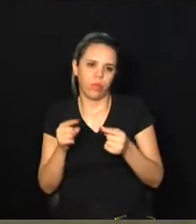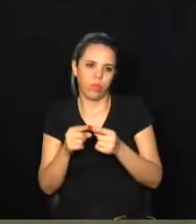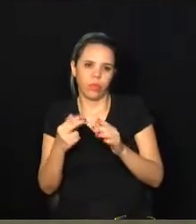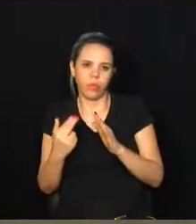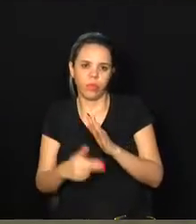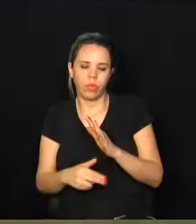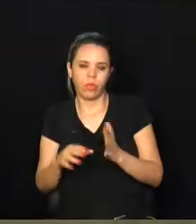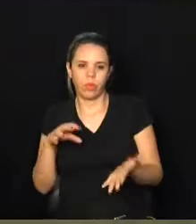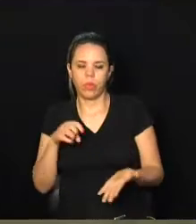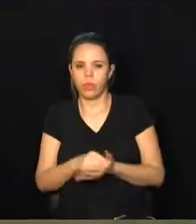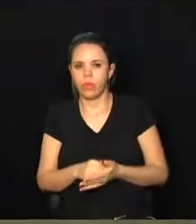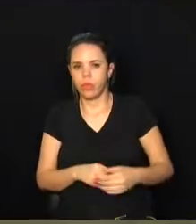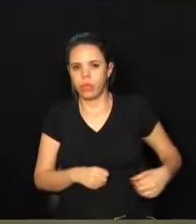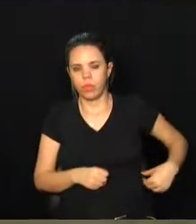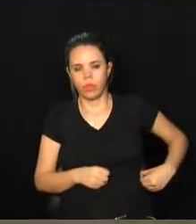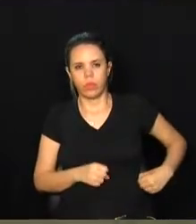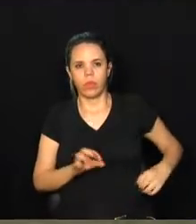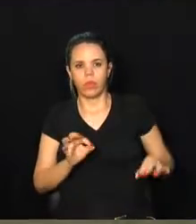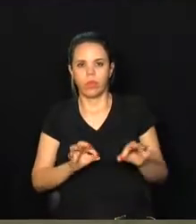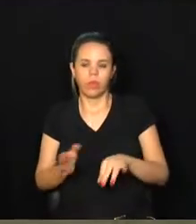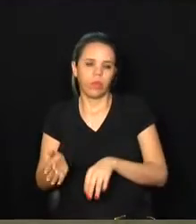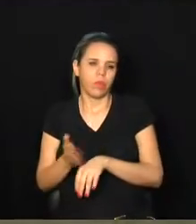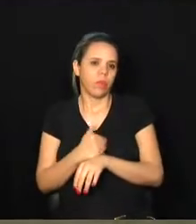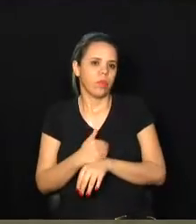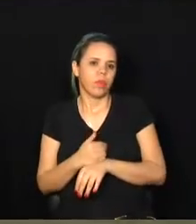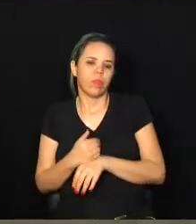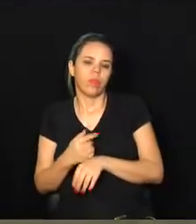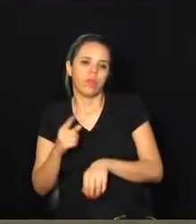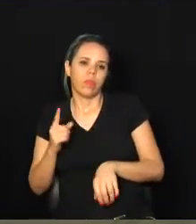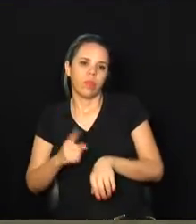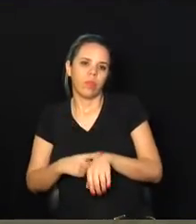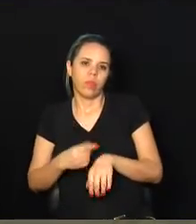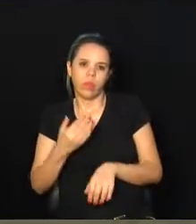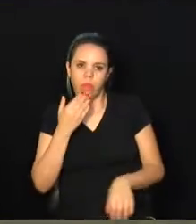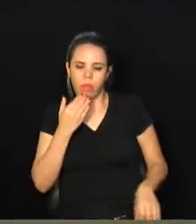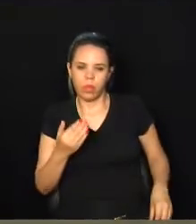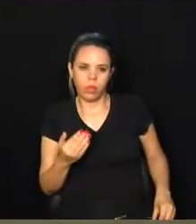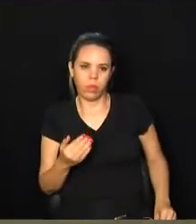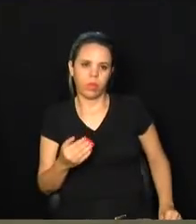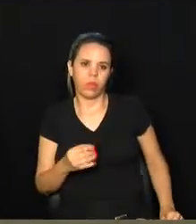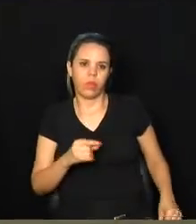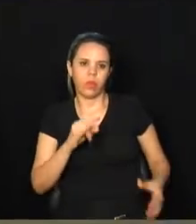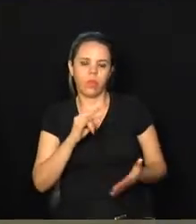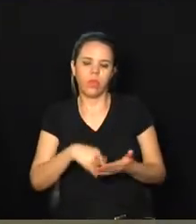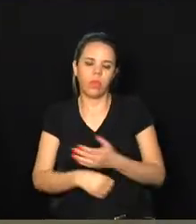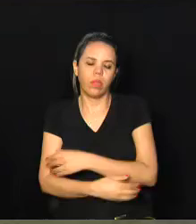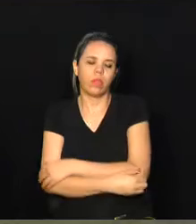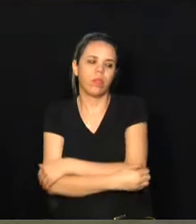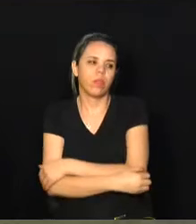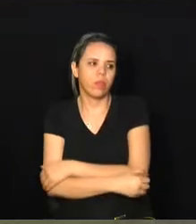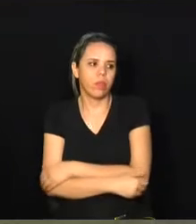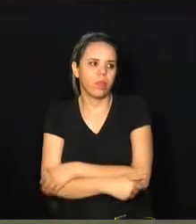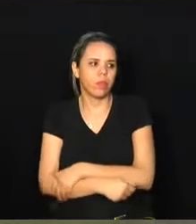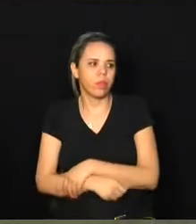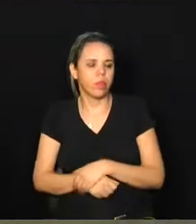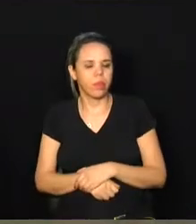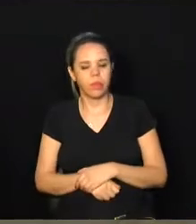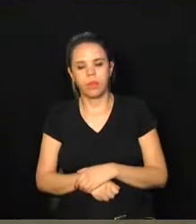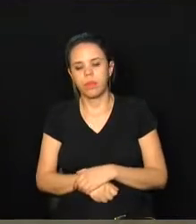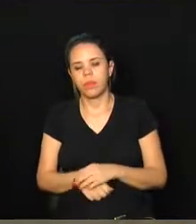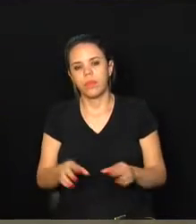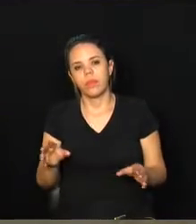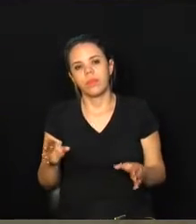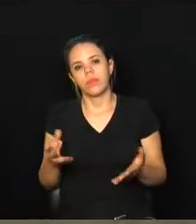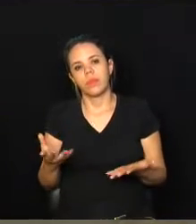do cadastro. Isso aí você arruma antes. Na hora que você vai pedir um alvará, você já está com tudo